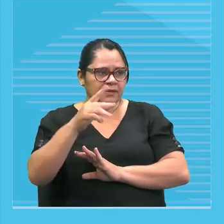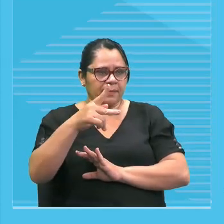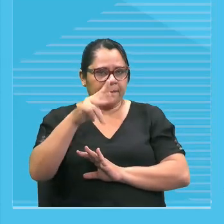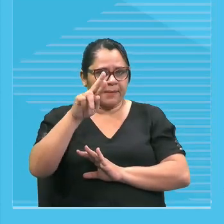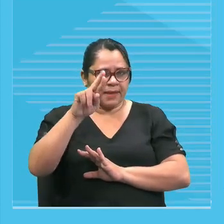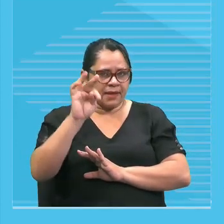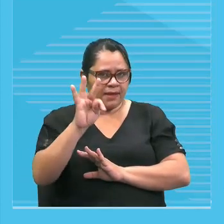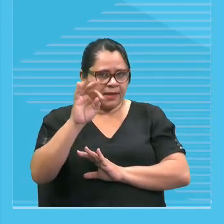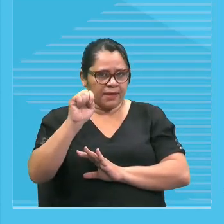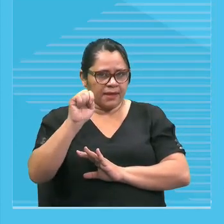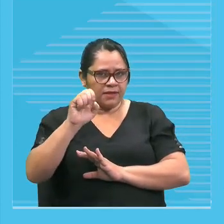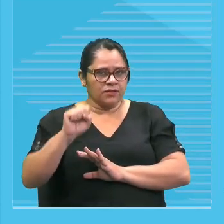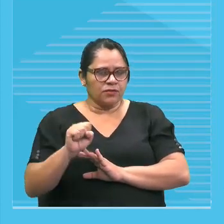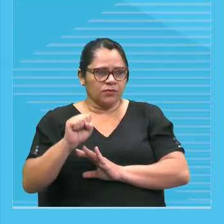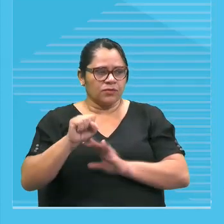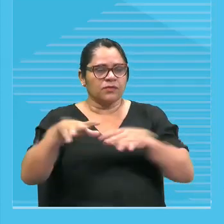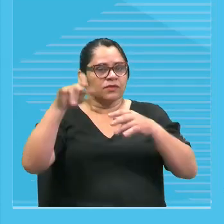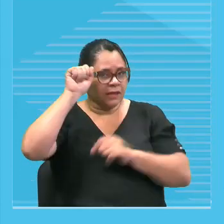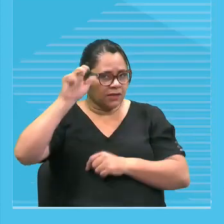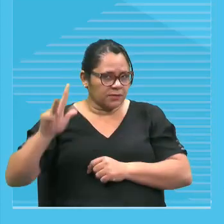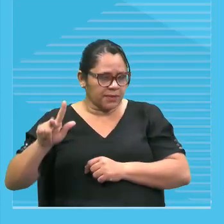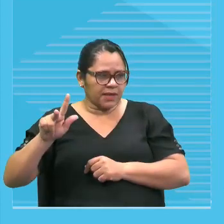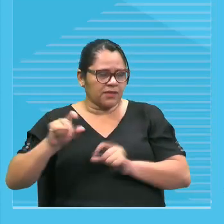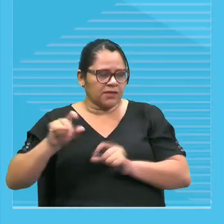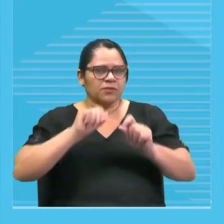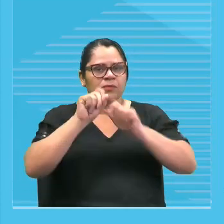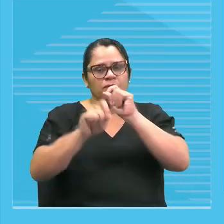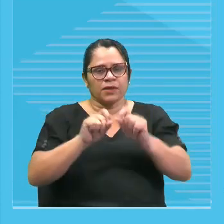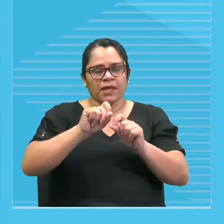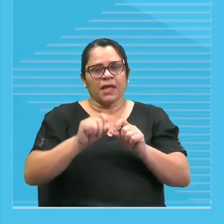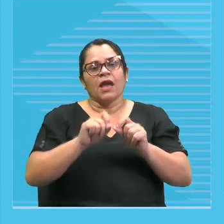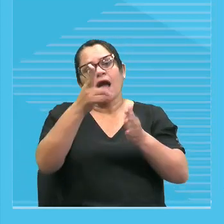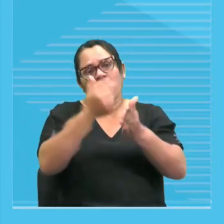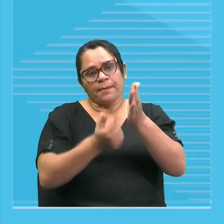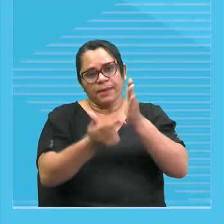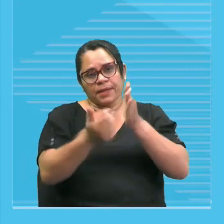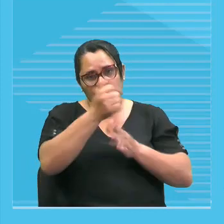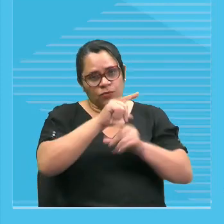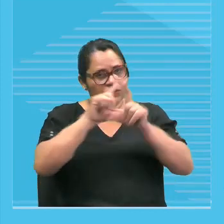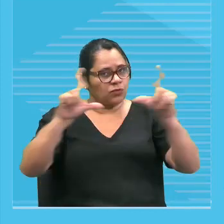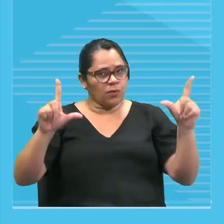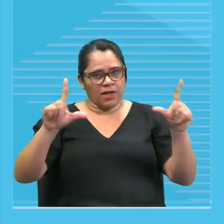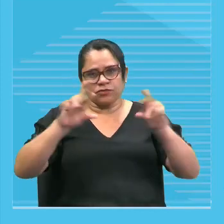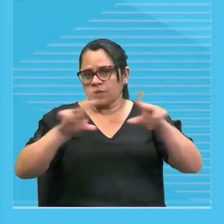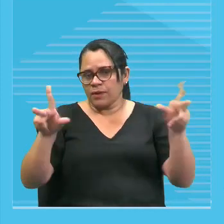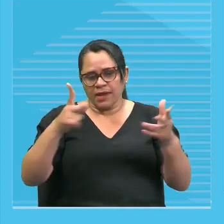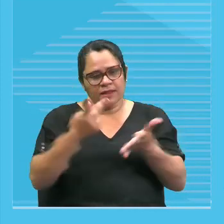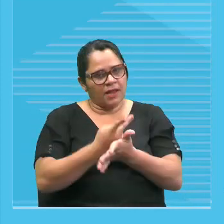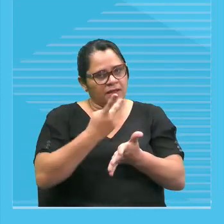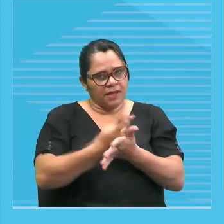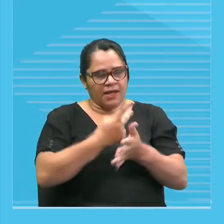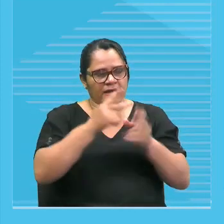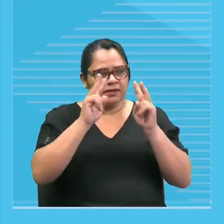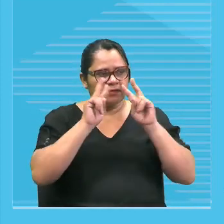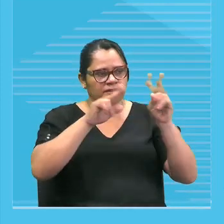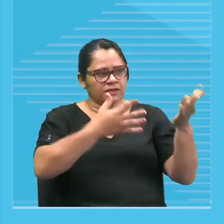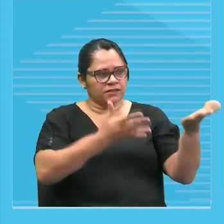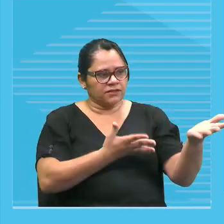deram a certeza de que não era uma obra do Goya havia somente a suspeita então é falso